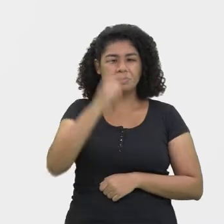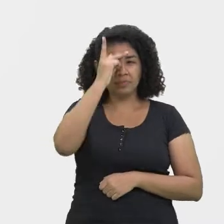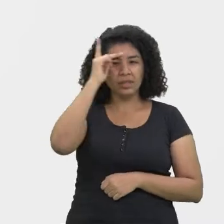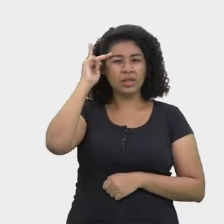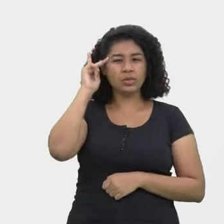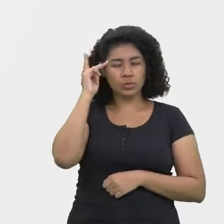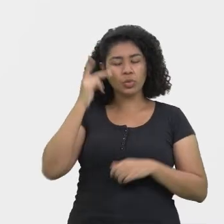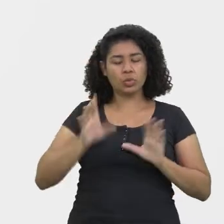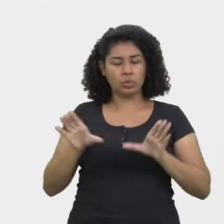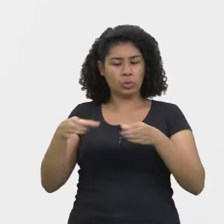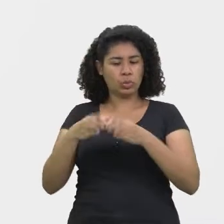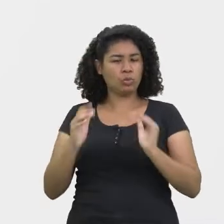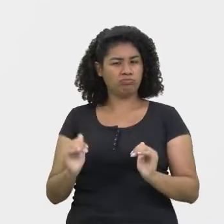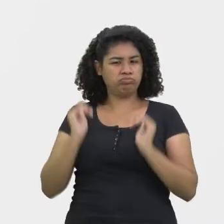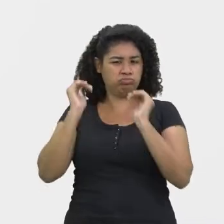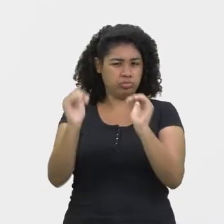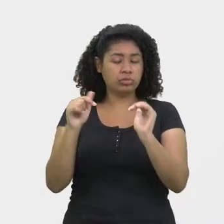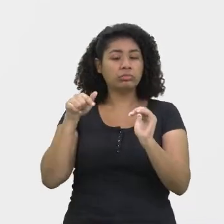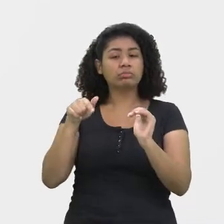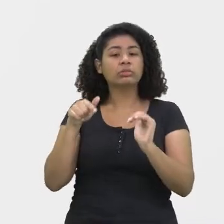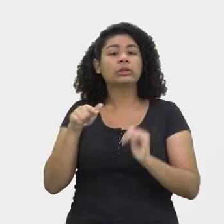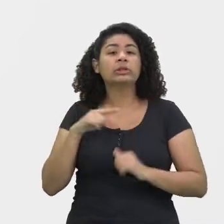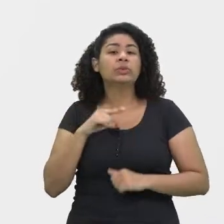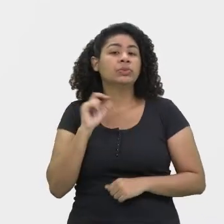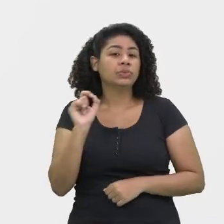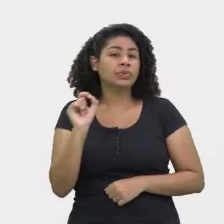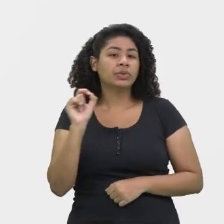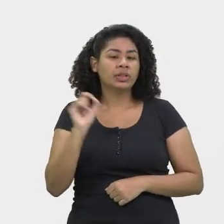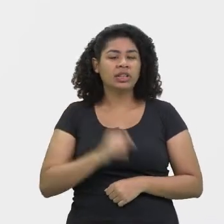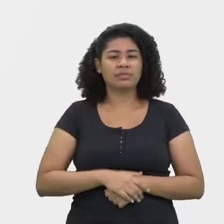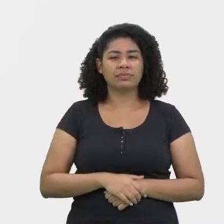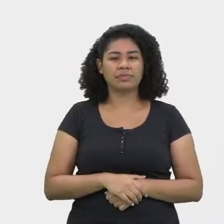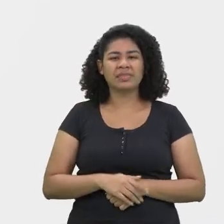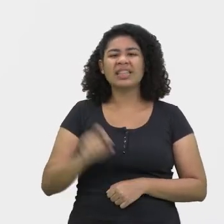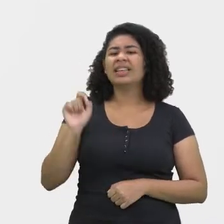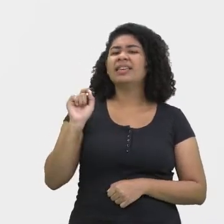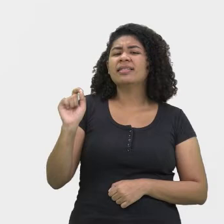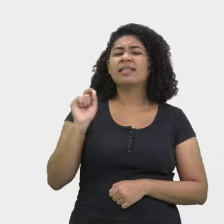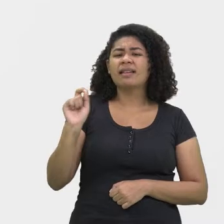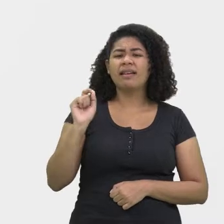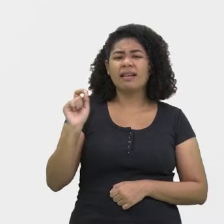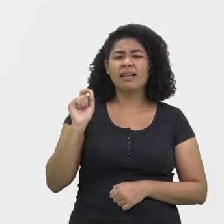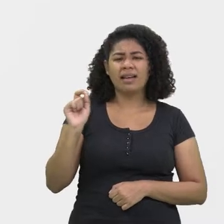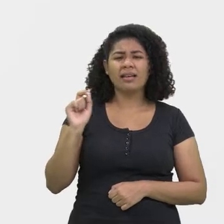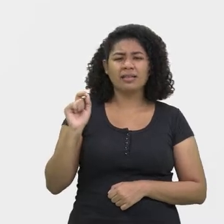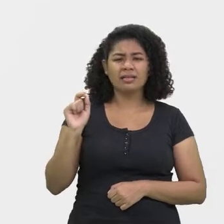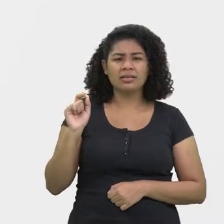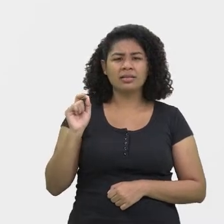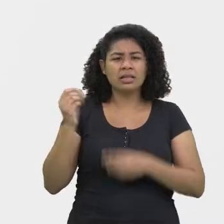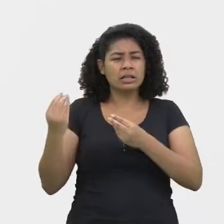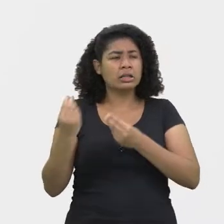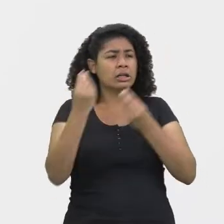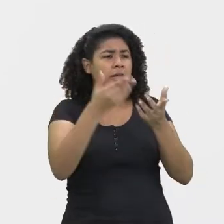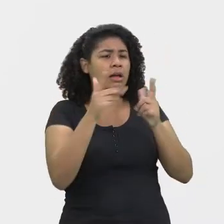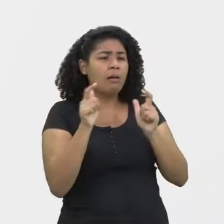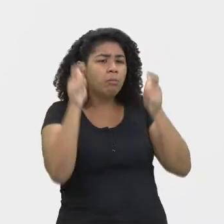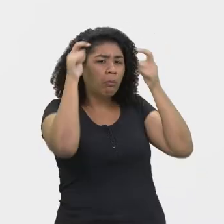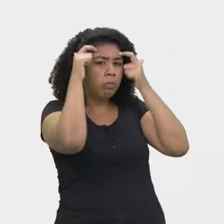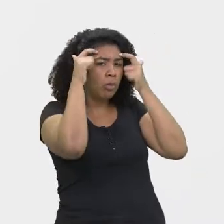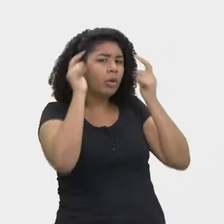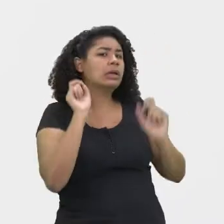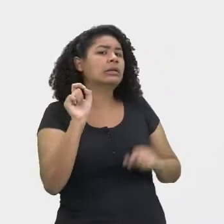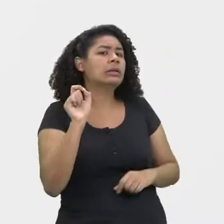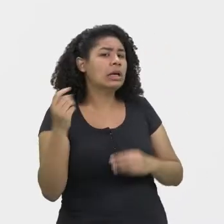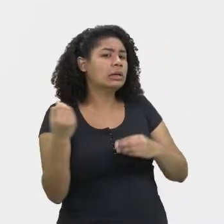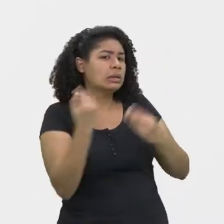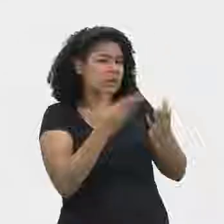considerado monarca, quem você acha que ia lá para coroar aquele rei, aquele imperador? Não era